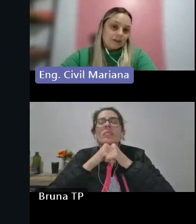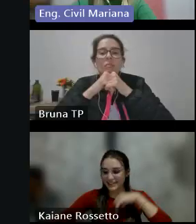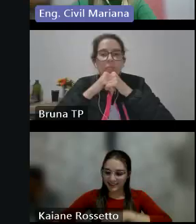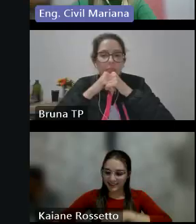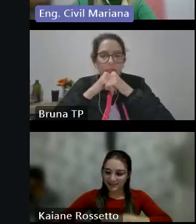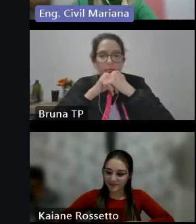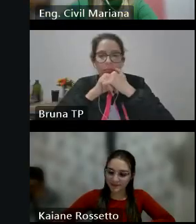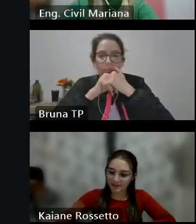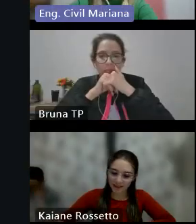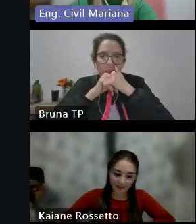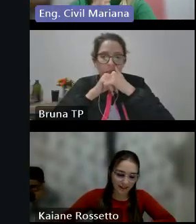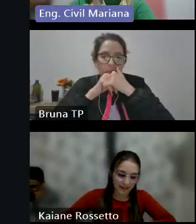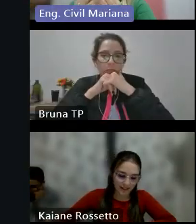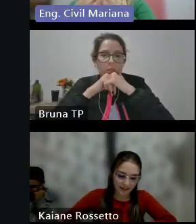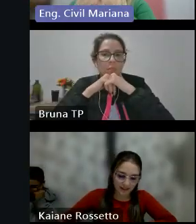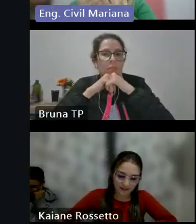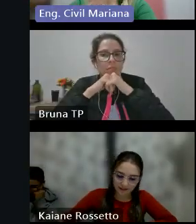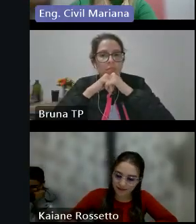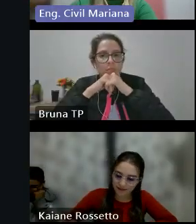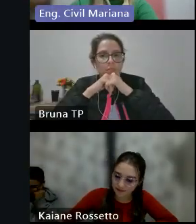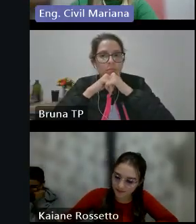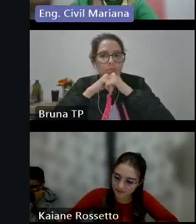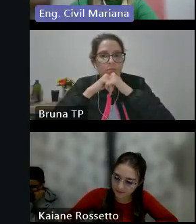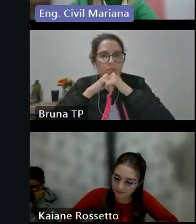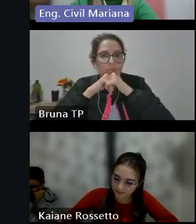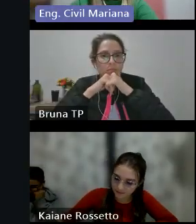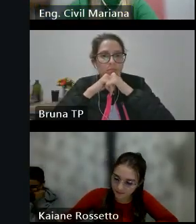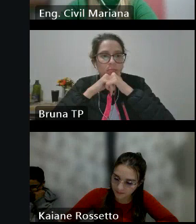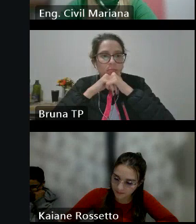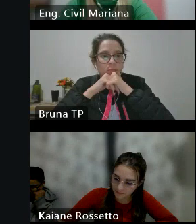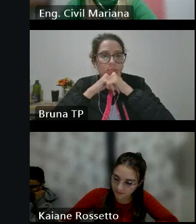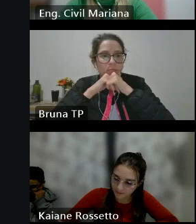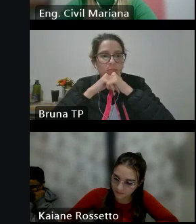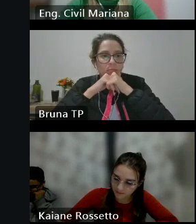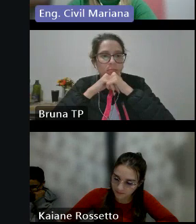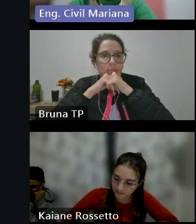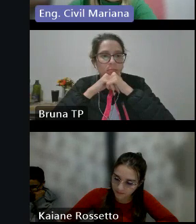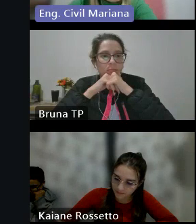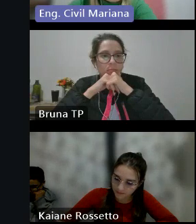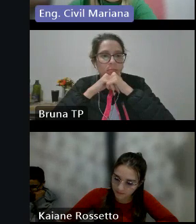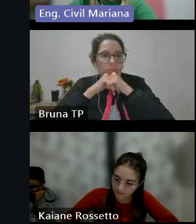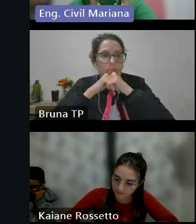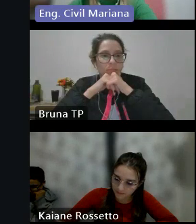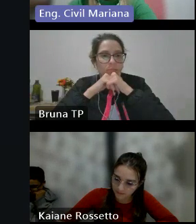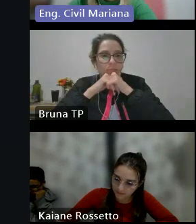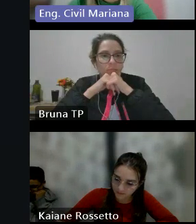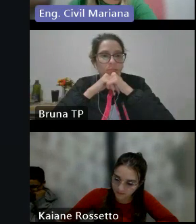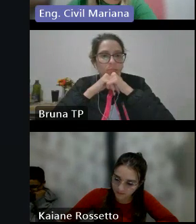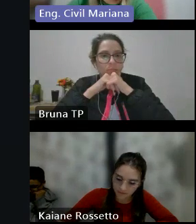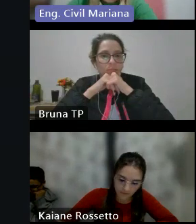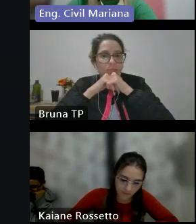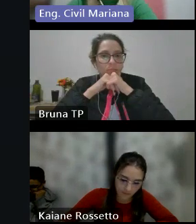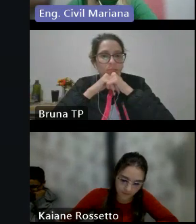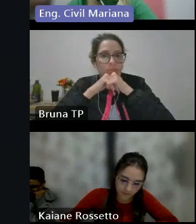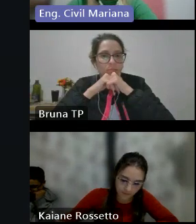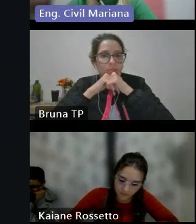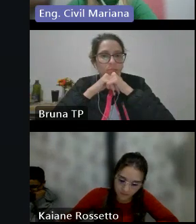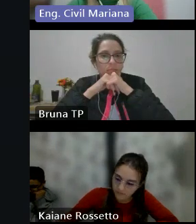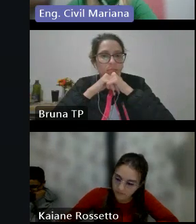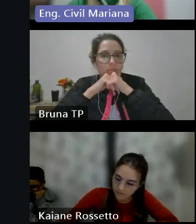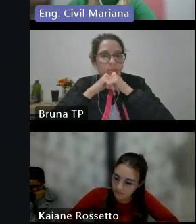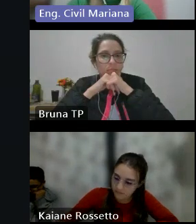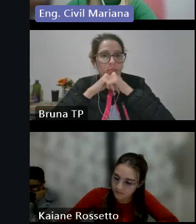não tem manual? O móvel que a gente compra não tem manual? A casa, o apartamento que a